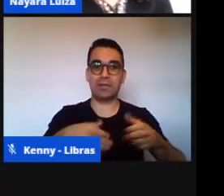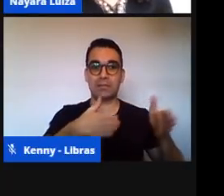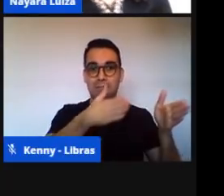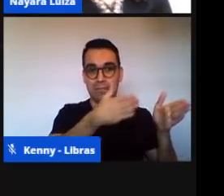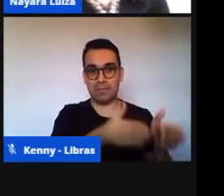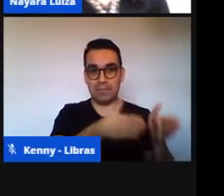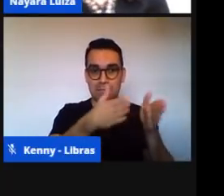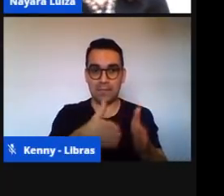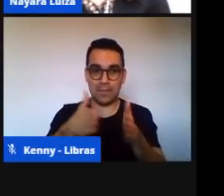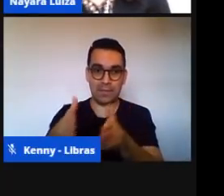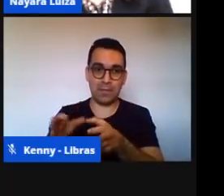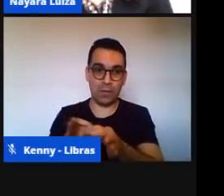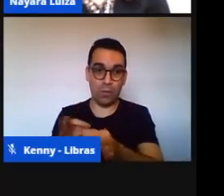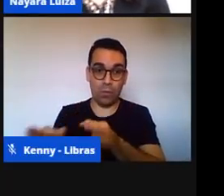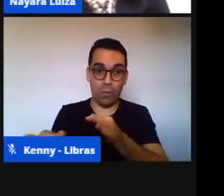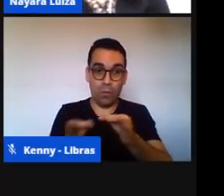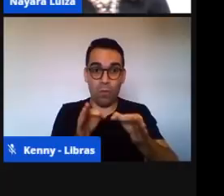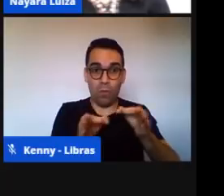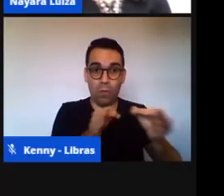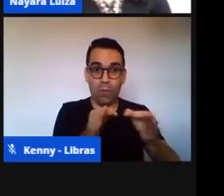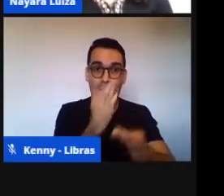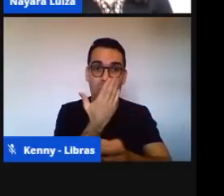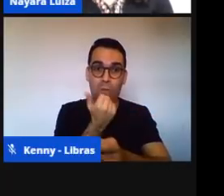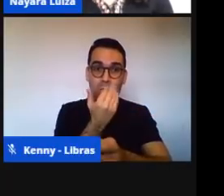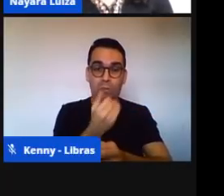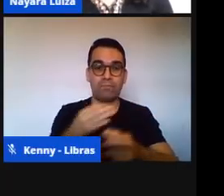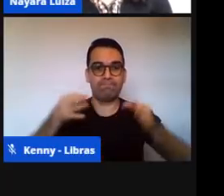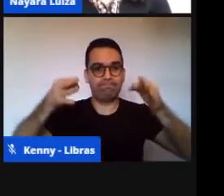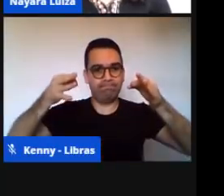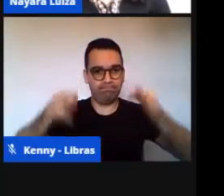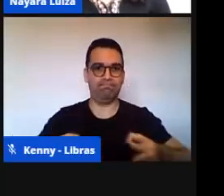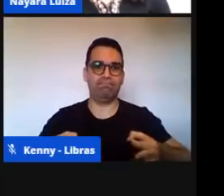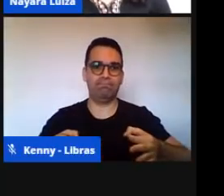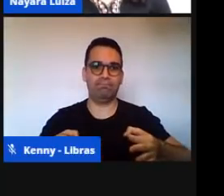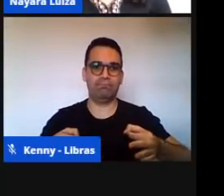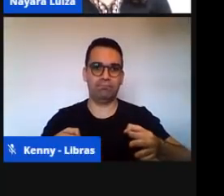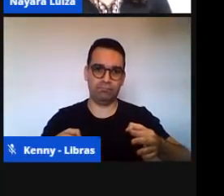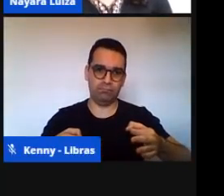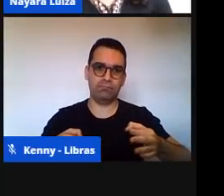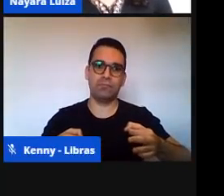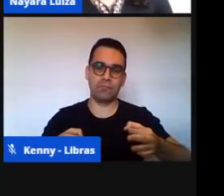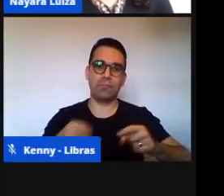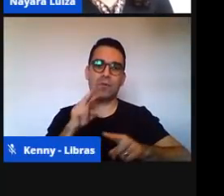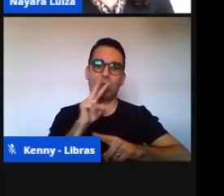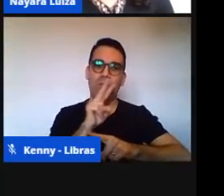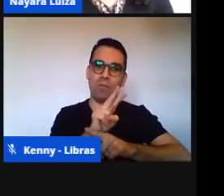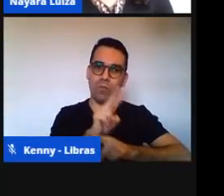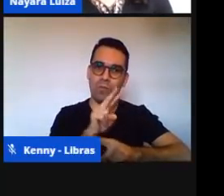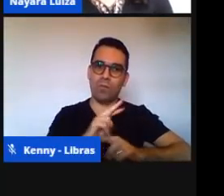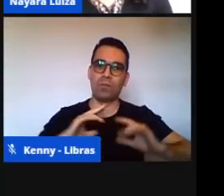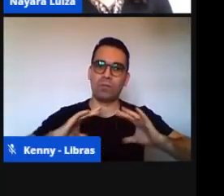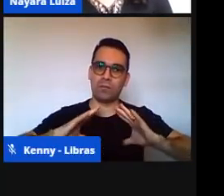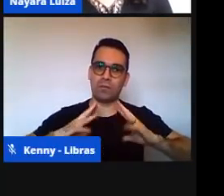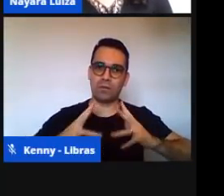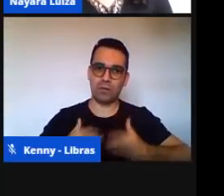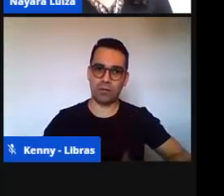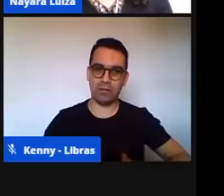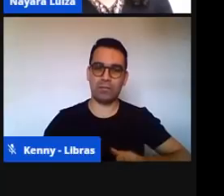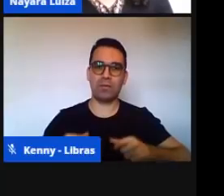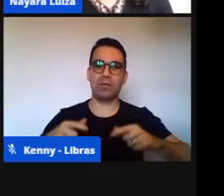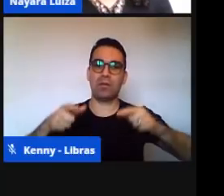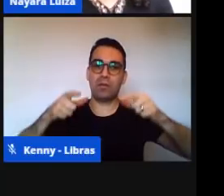nutricional. A gente cuidando da limpeza, da higienização de alimentos, bancadas,